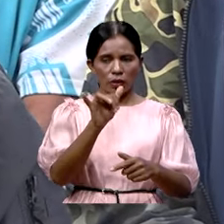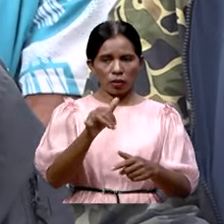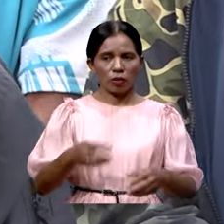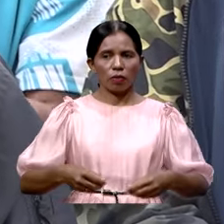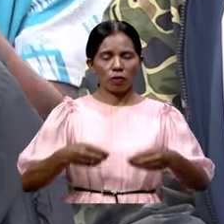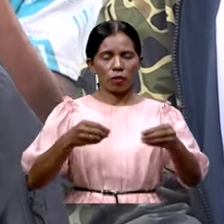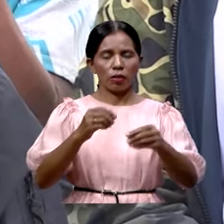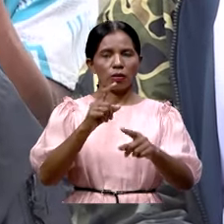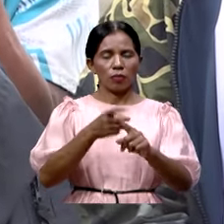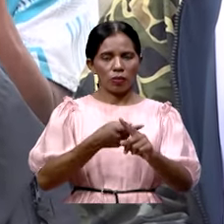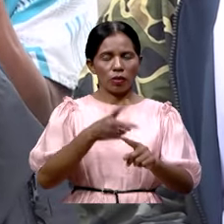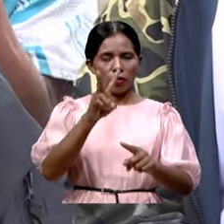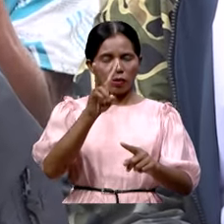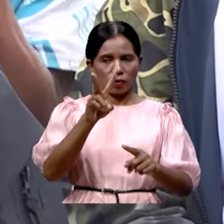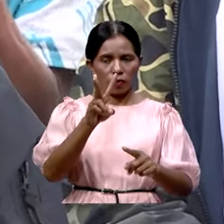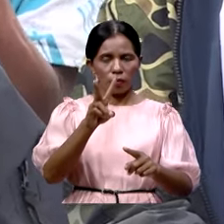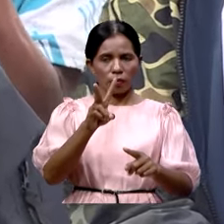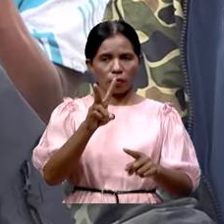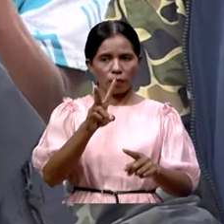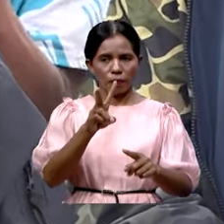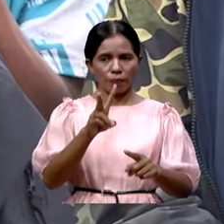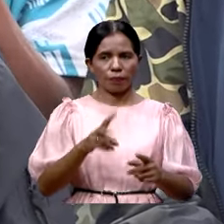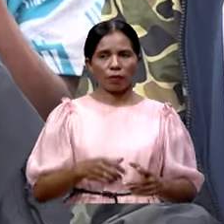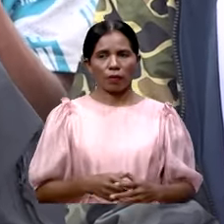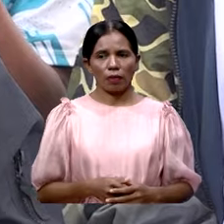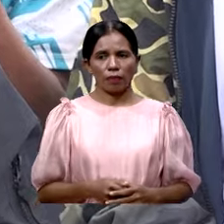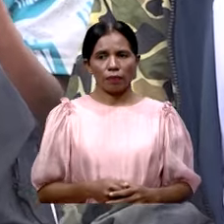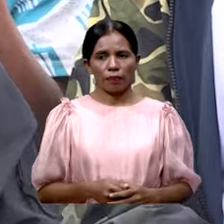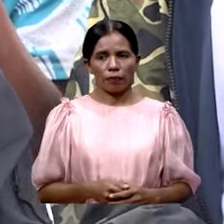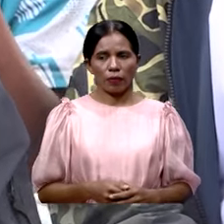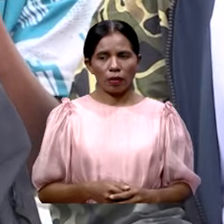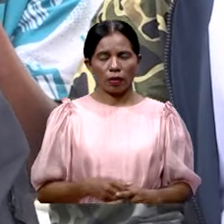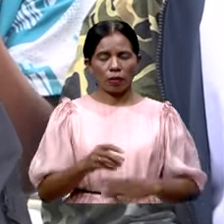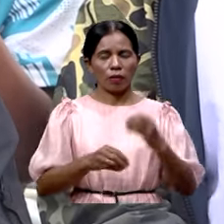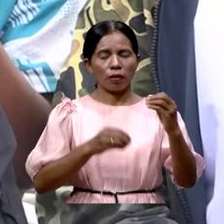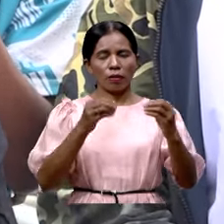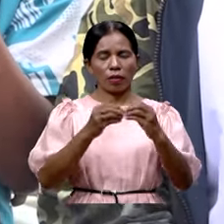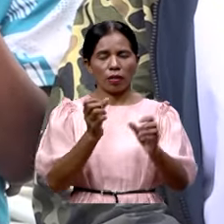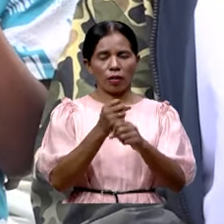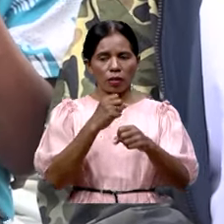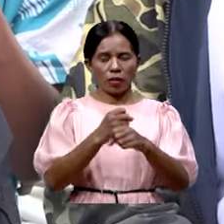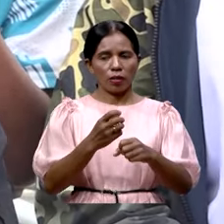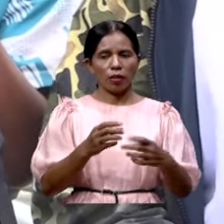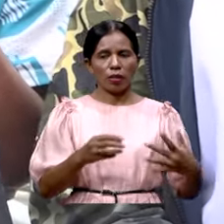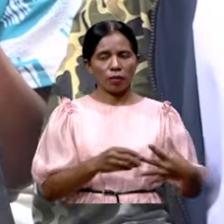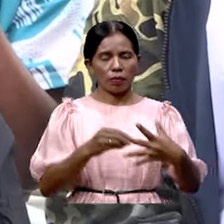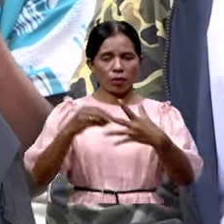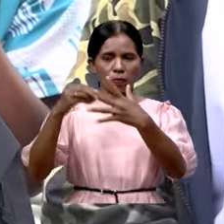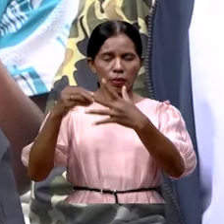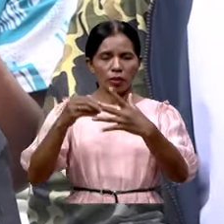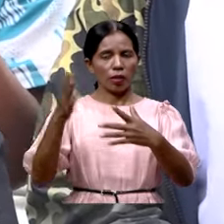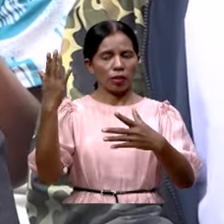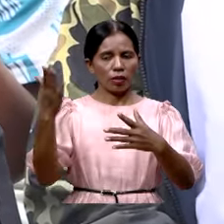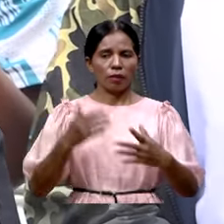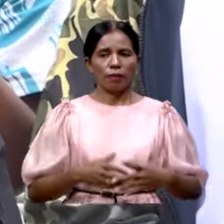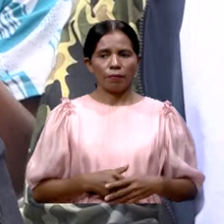fotan prolonga prolongamento ba fulan rua significa kata construção né e ali liu especial ia e